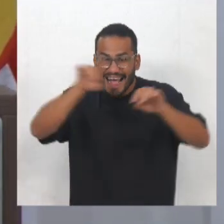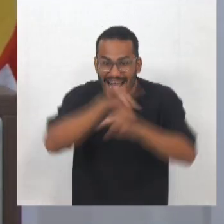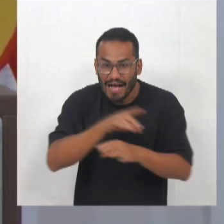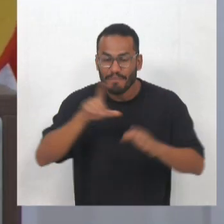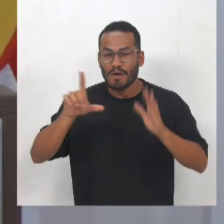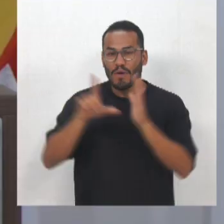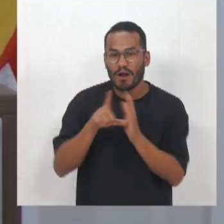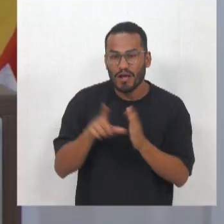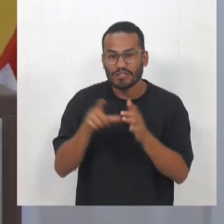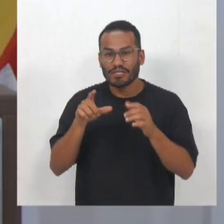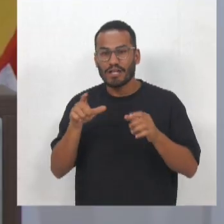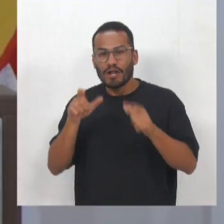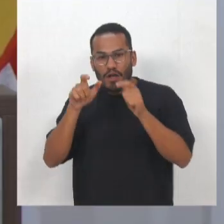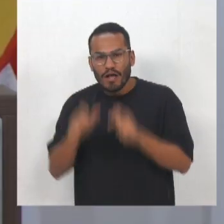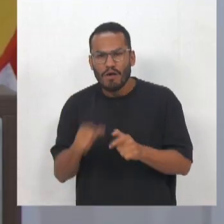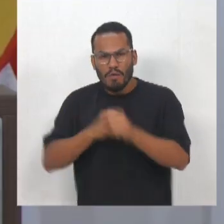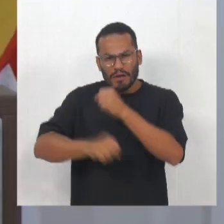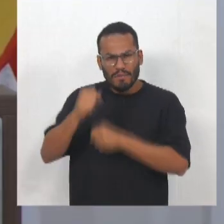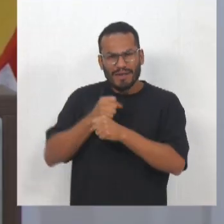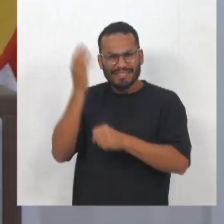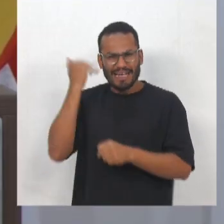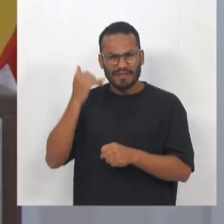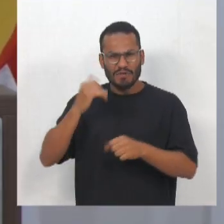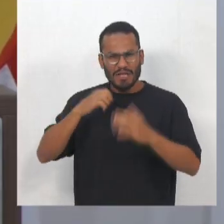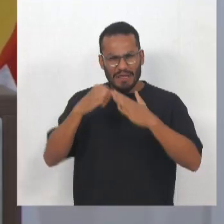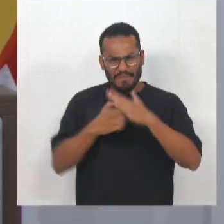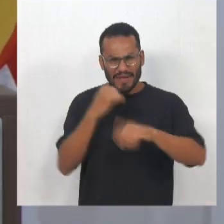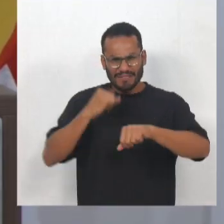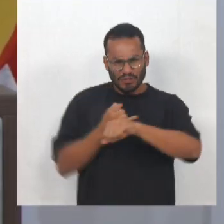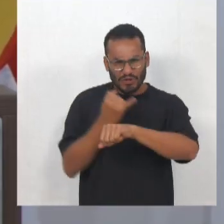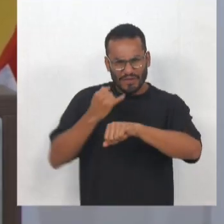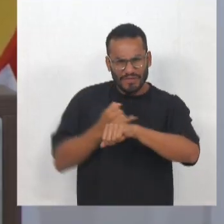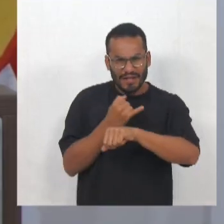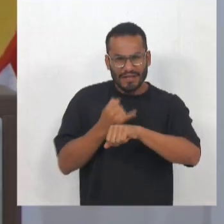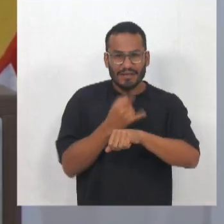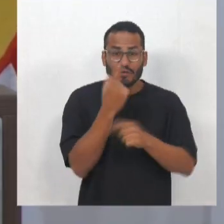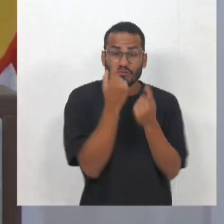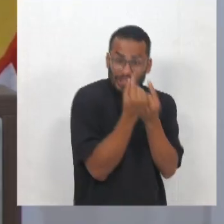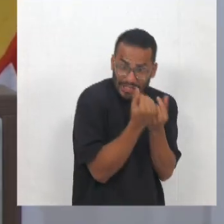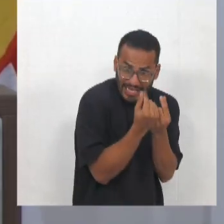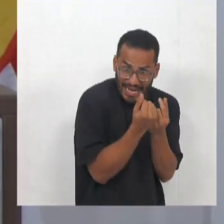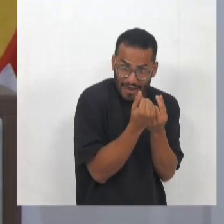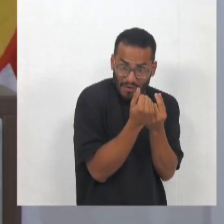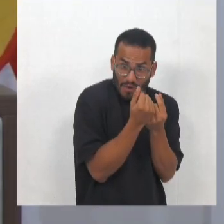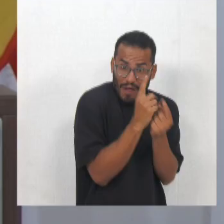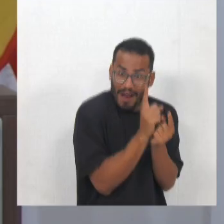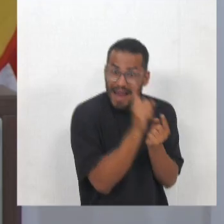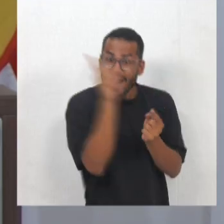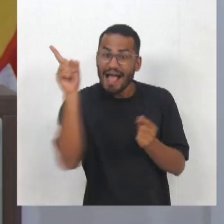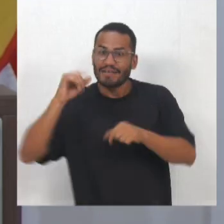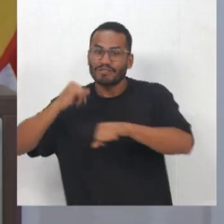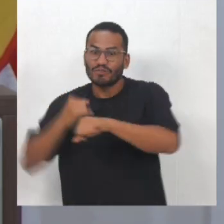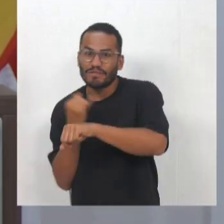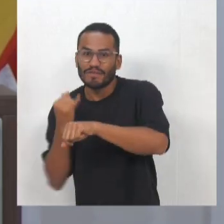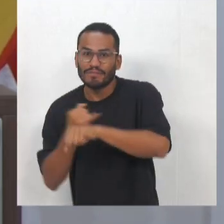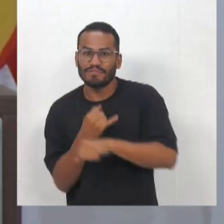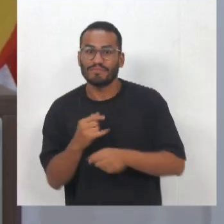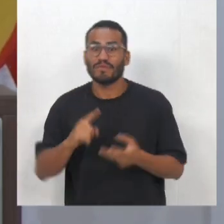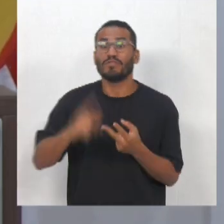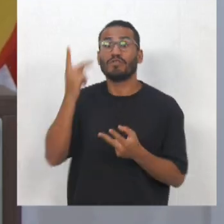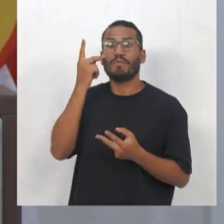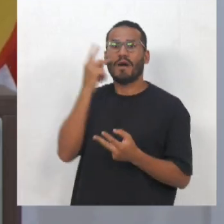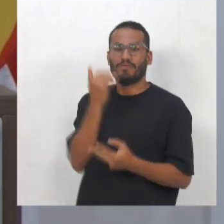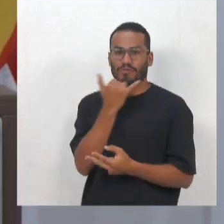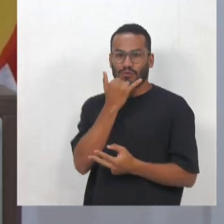comércio local. Ano passado, se eu não me engano, foi uma empresa de Joinville, vereador, que ganhou. Ou seja, foi levado o dinheiro para Joinville. São Paulo,